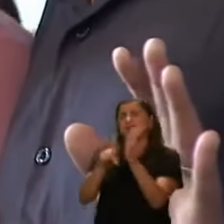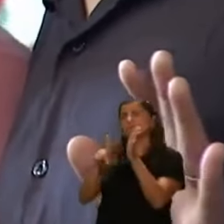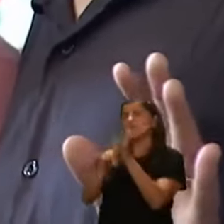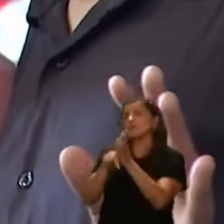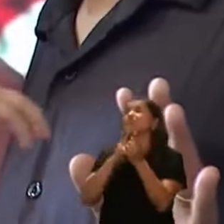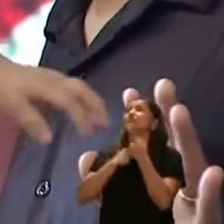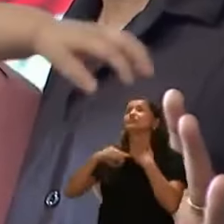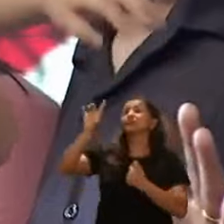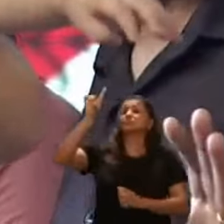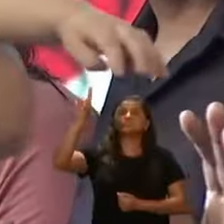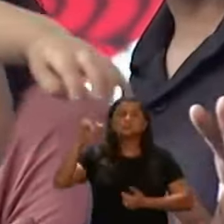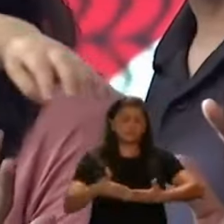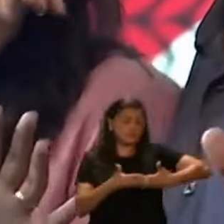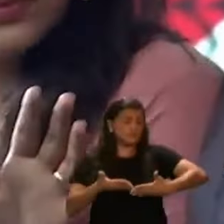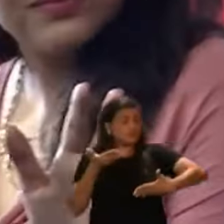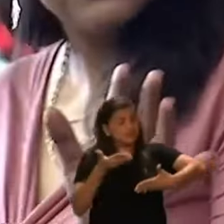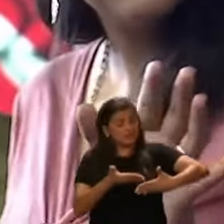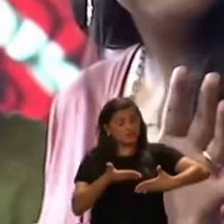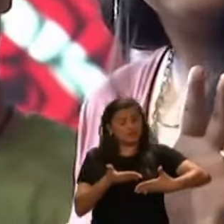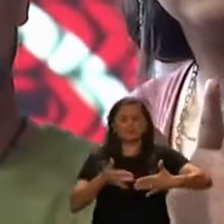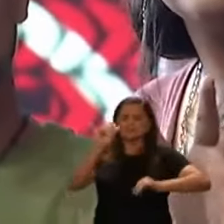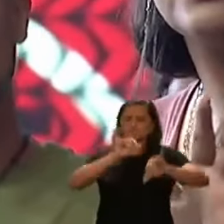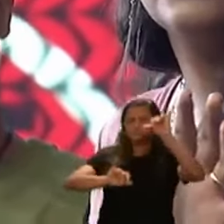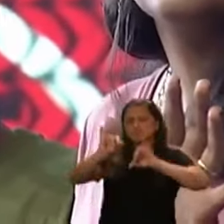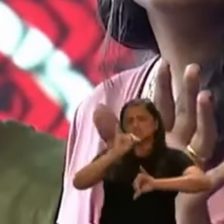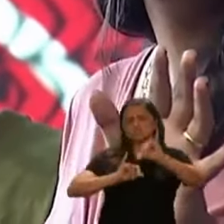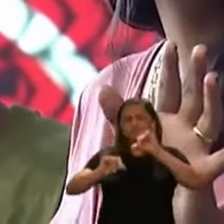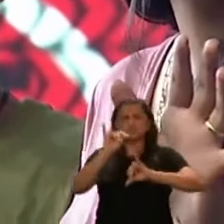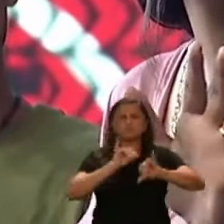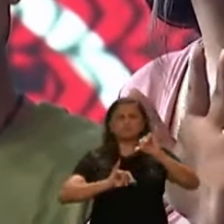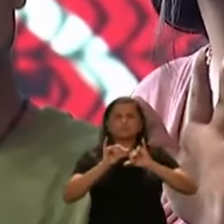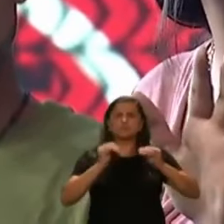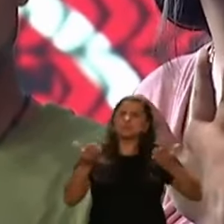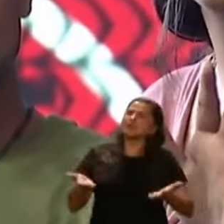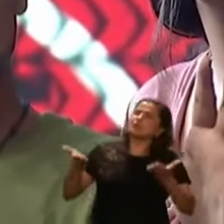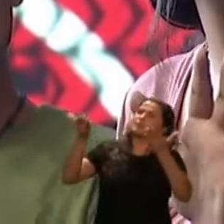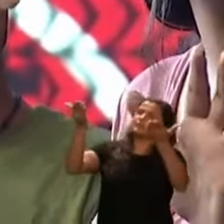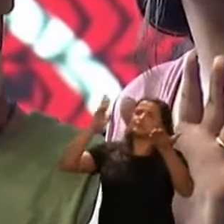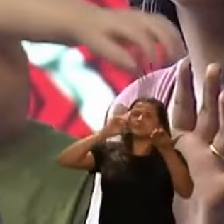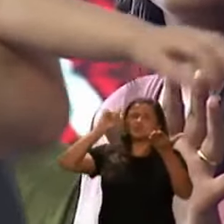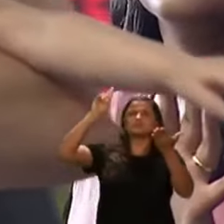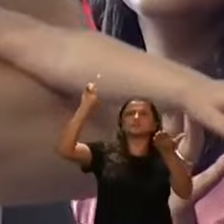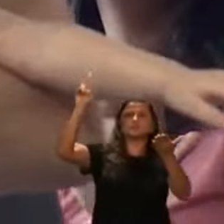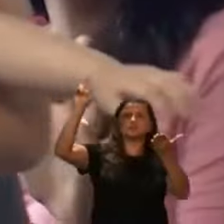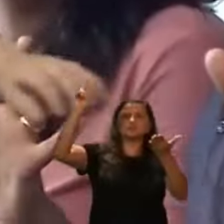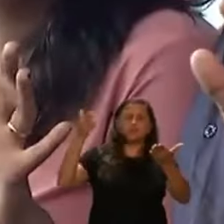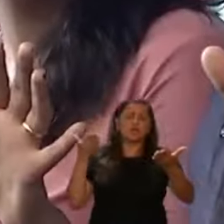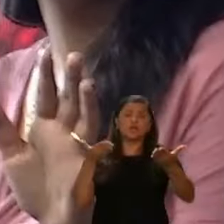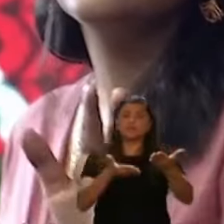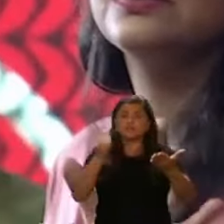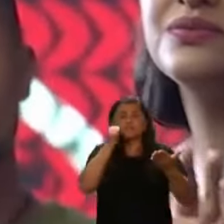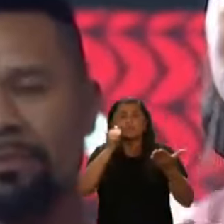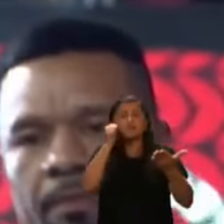vontade. A você, Helena, nós te consagramos nesse altar. Apresentamos você ao Senhor. Você será uma